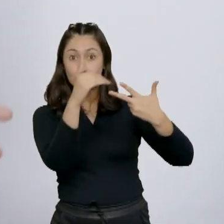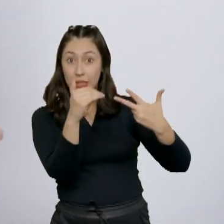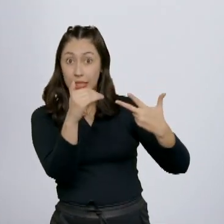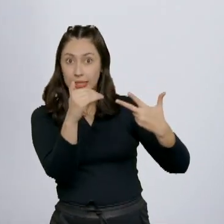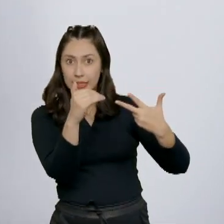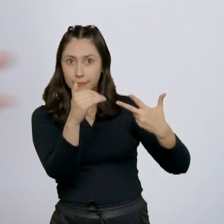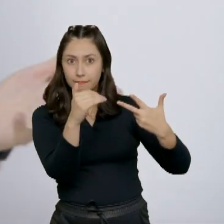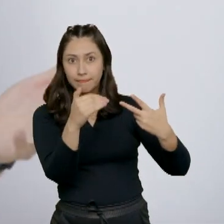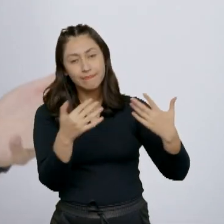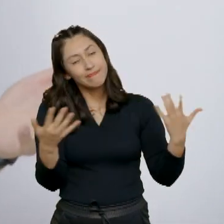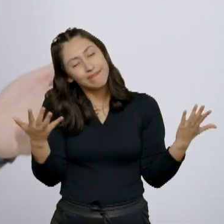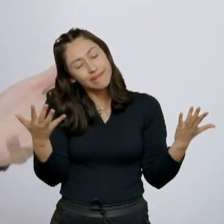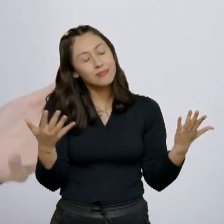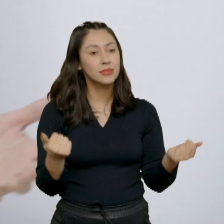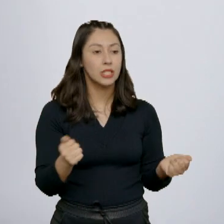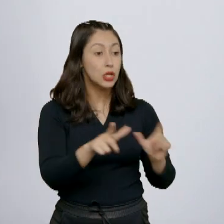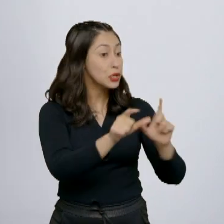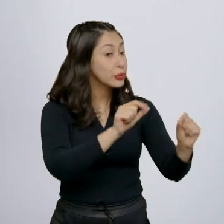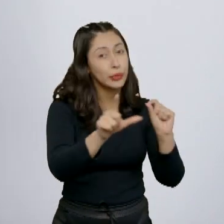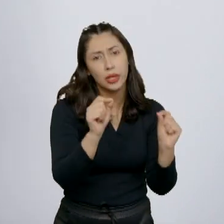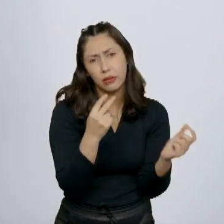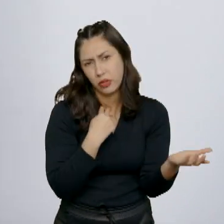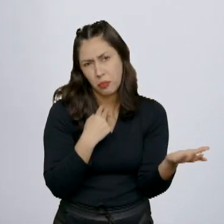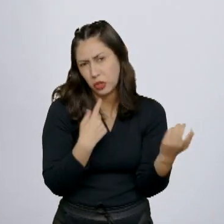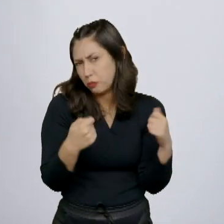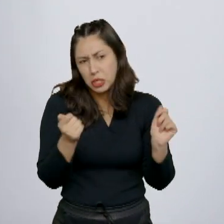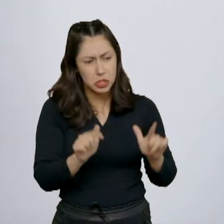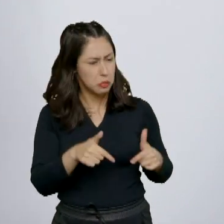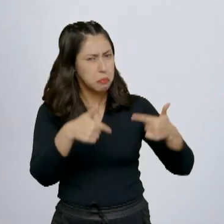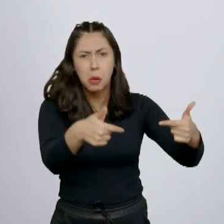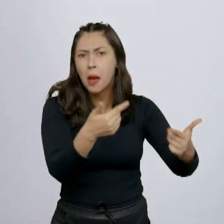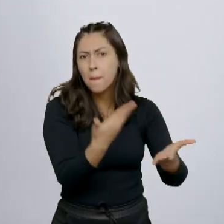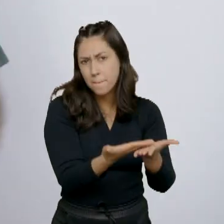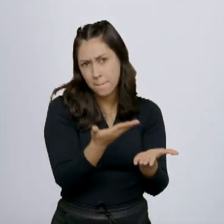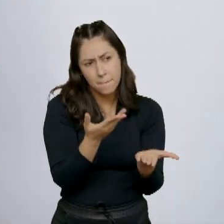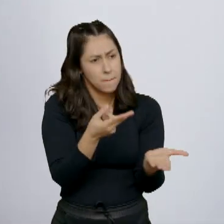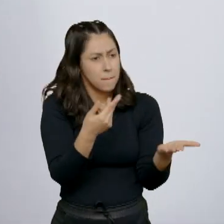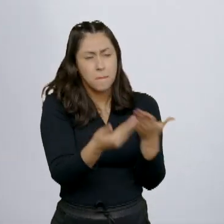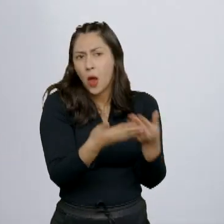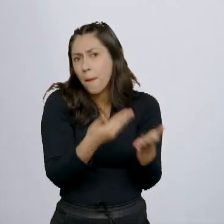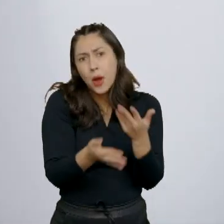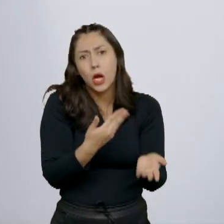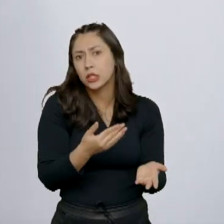mas, enfim, não dá para escolher adversário, o São José tem que enfrentar as dificuldades